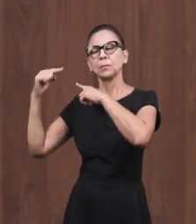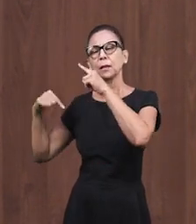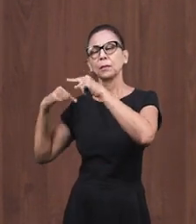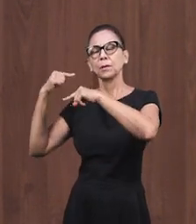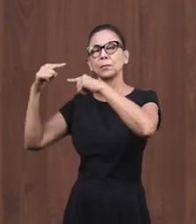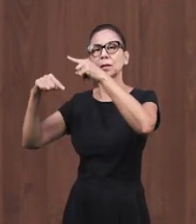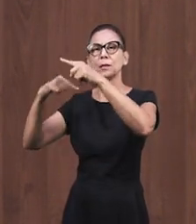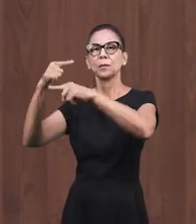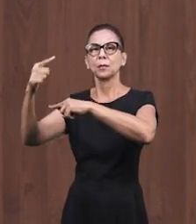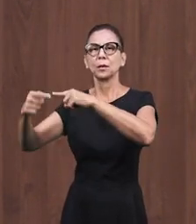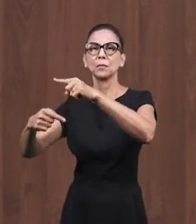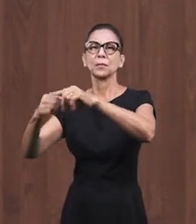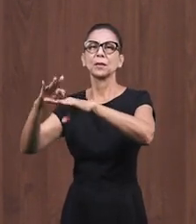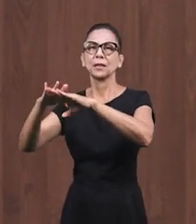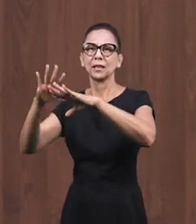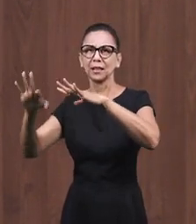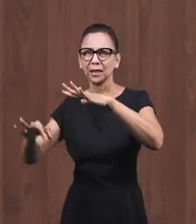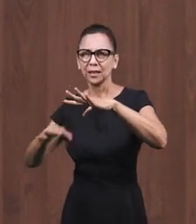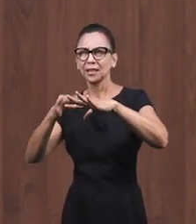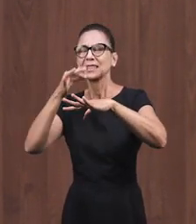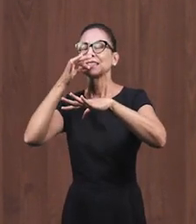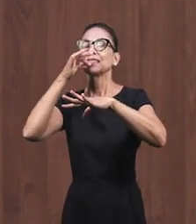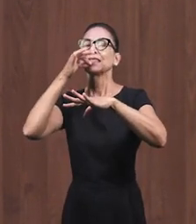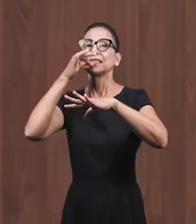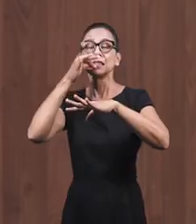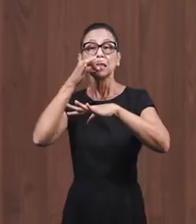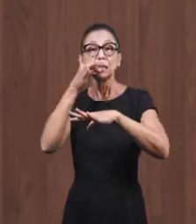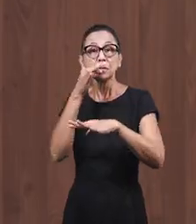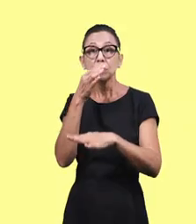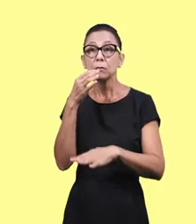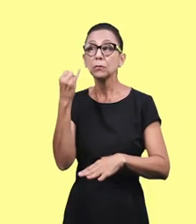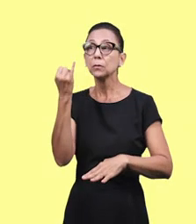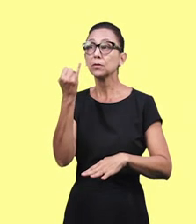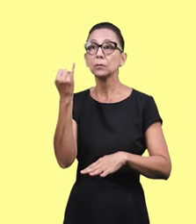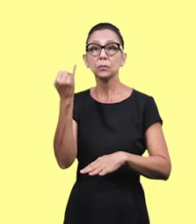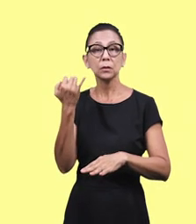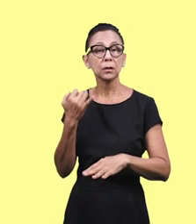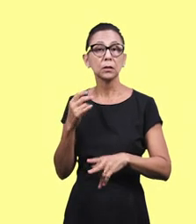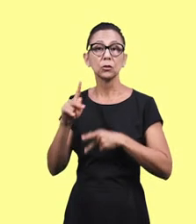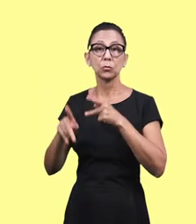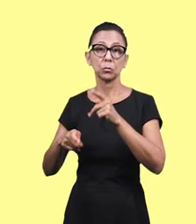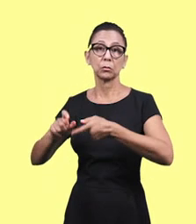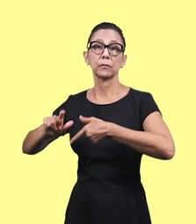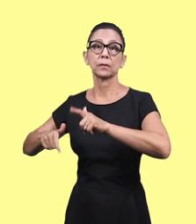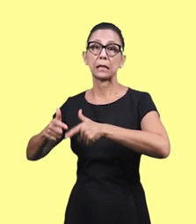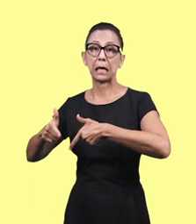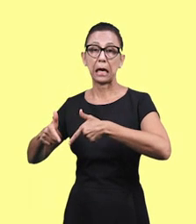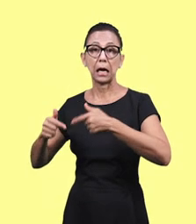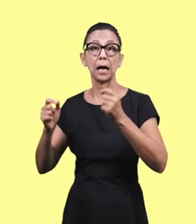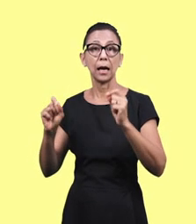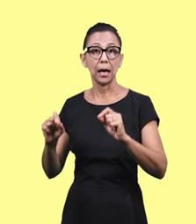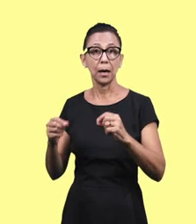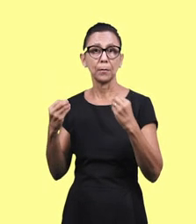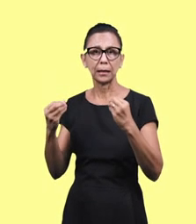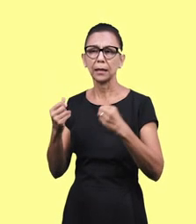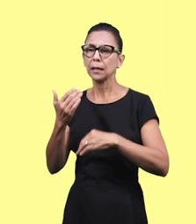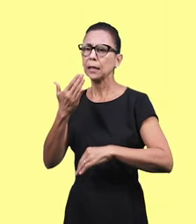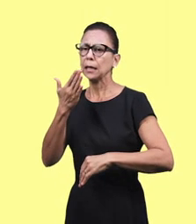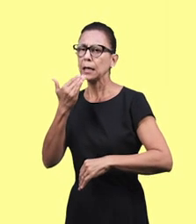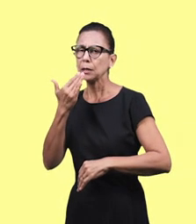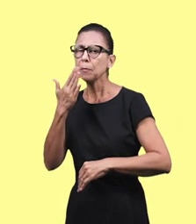muito especial. As vinhas eram muito importantes para o povo de Israel. pois serviu de alimento,